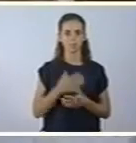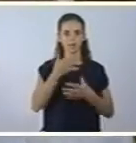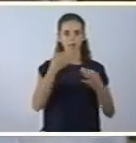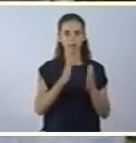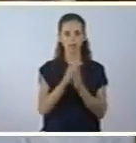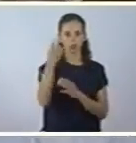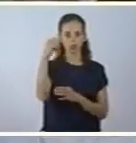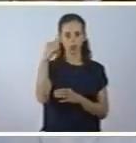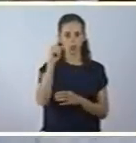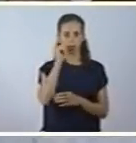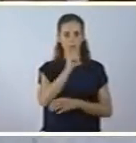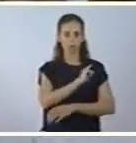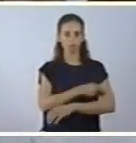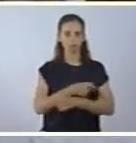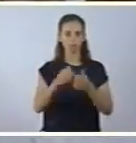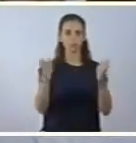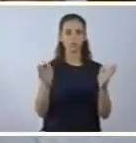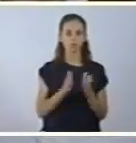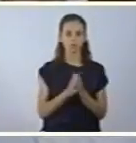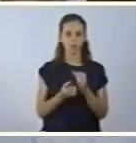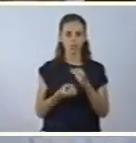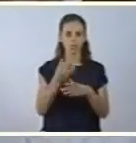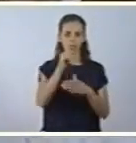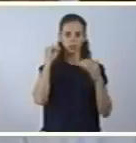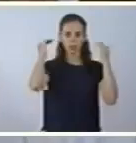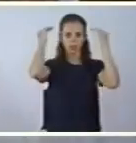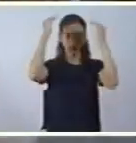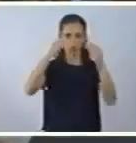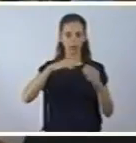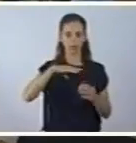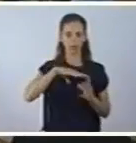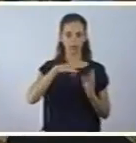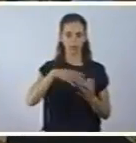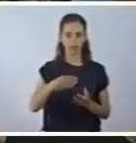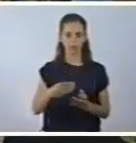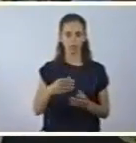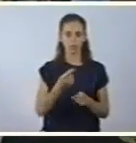Creio em um só Deus, Pai Todo-Poderoso, Criador do céu e da terra.